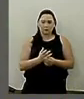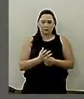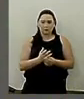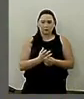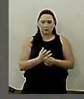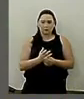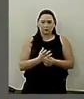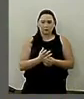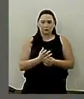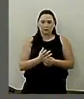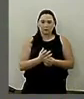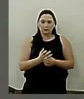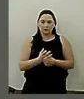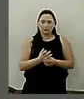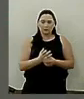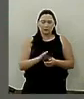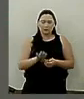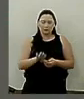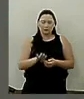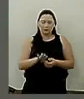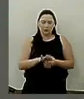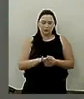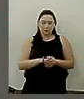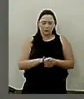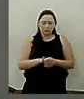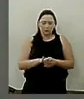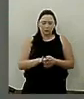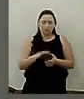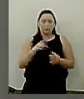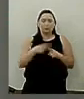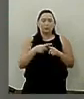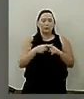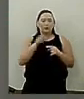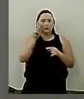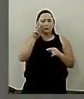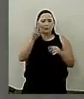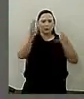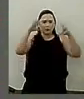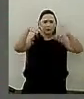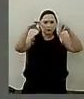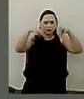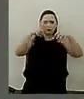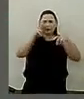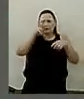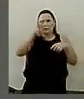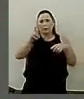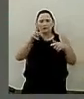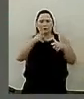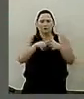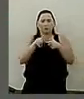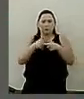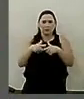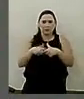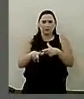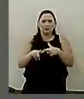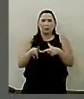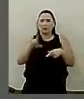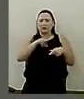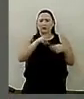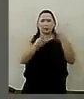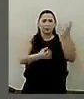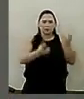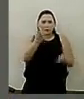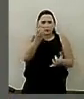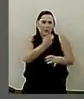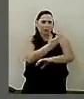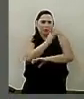Foi observando a chuva forte, o relâmpago, o trovão, o incêndio florestal, segundo os evolucionistas